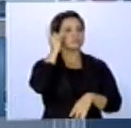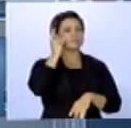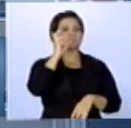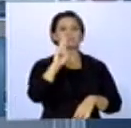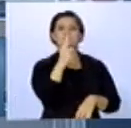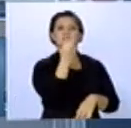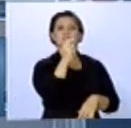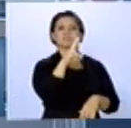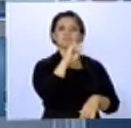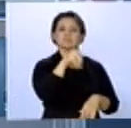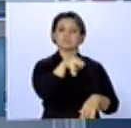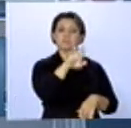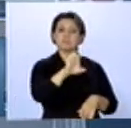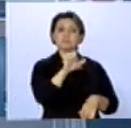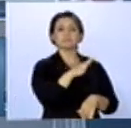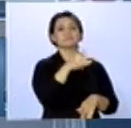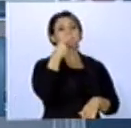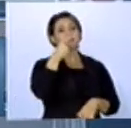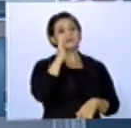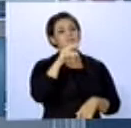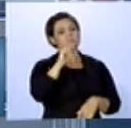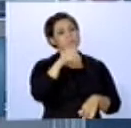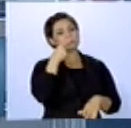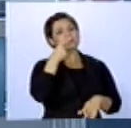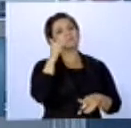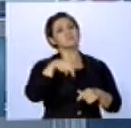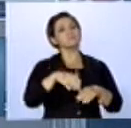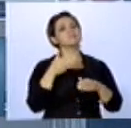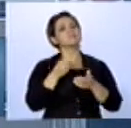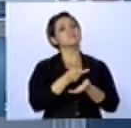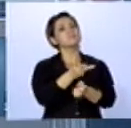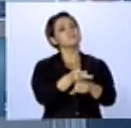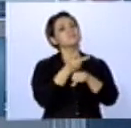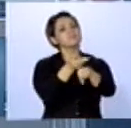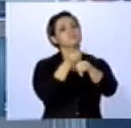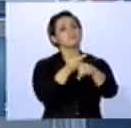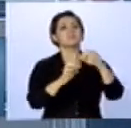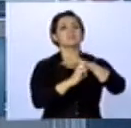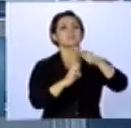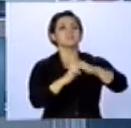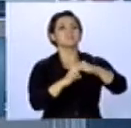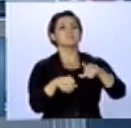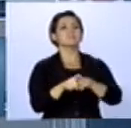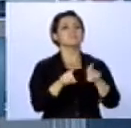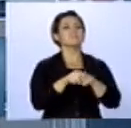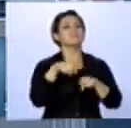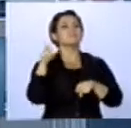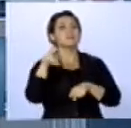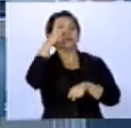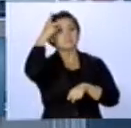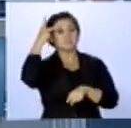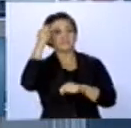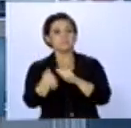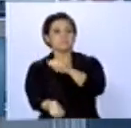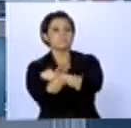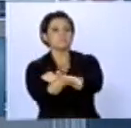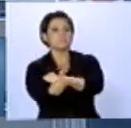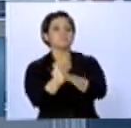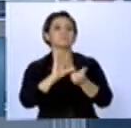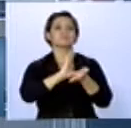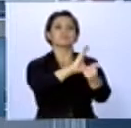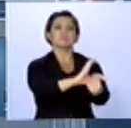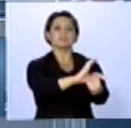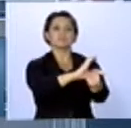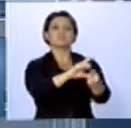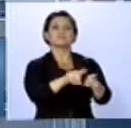Fontana mencionou isso a necessidade do candidato buscar doação Empresarial e expectativa do empresário de ser procurado para fazer